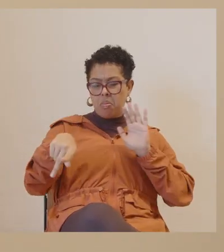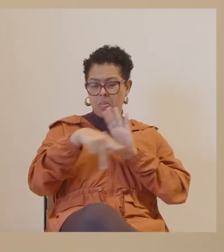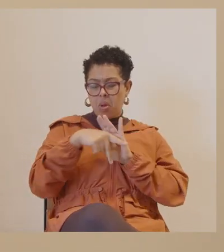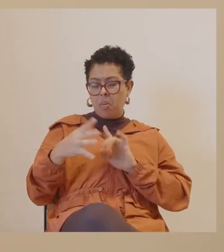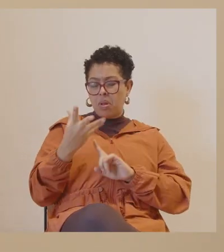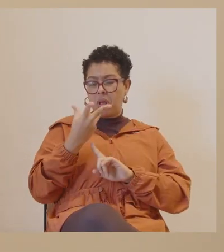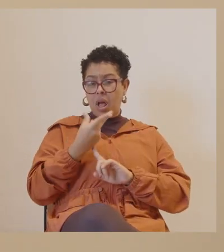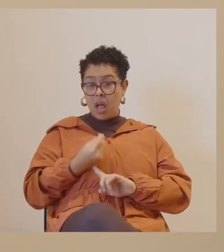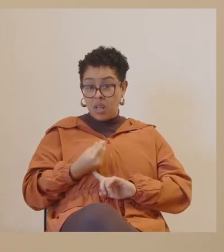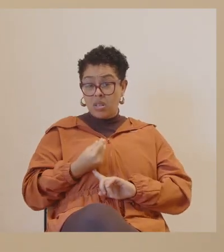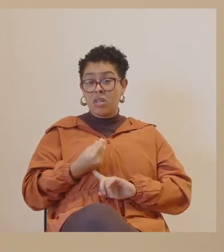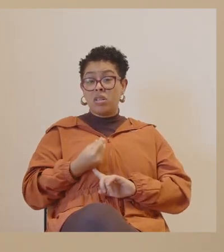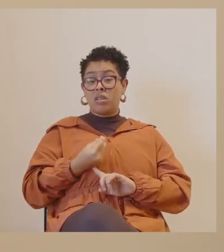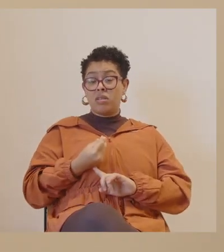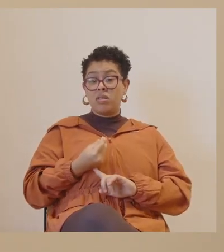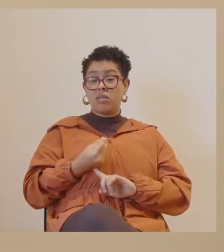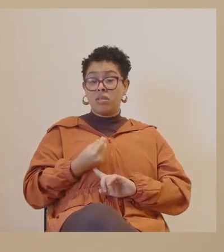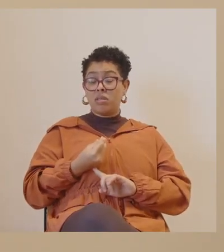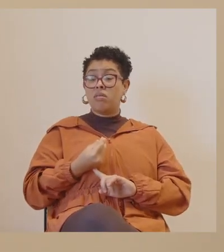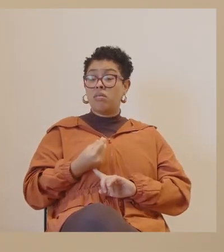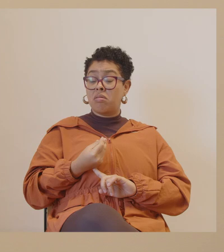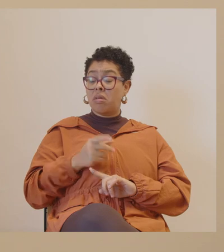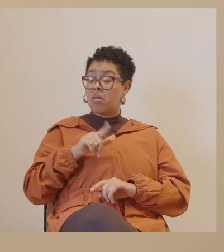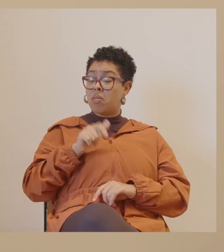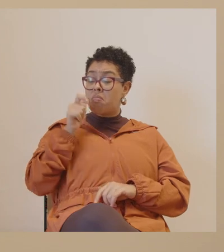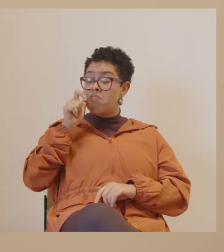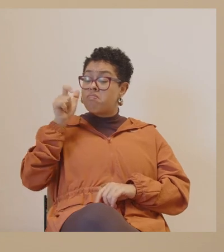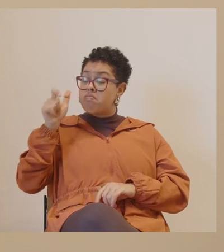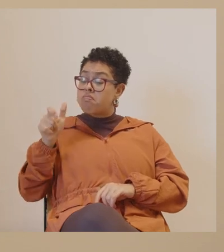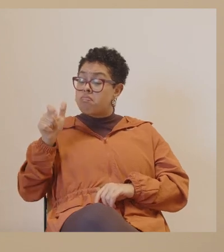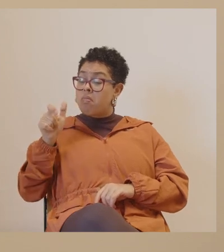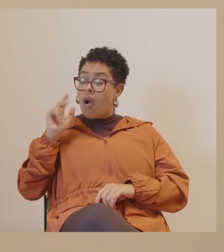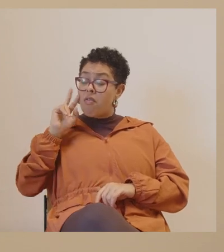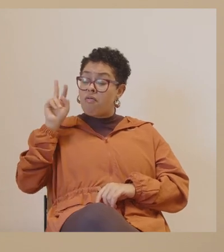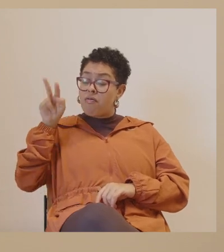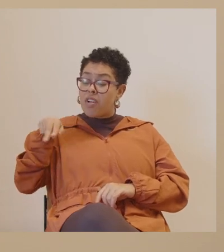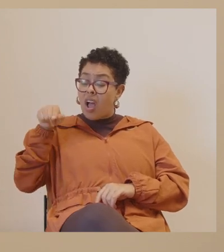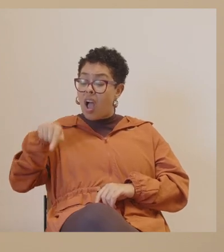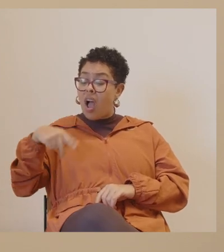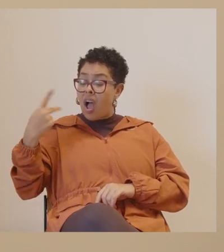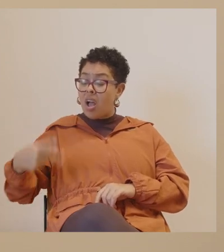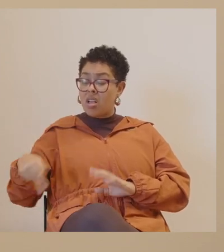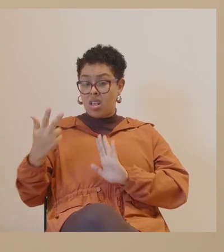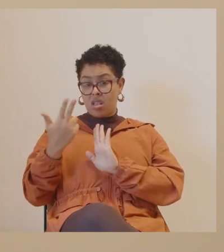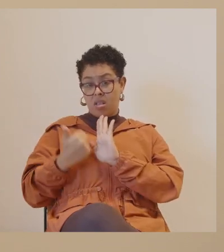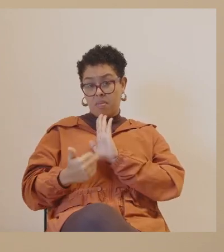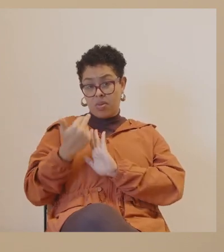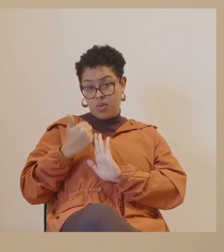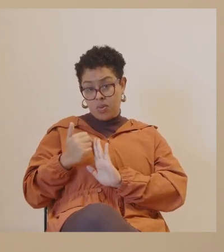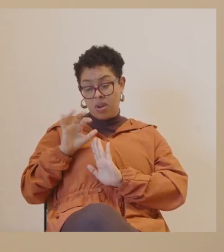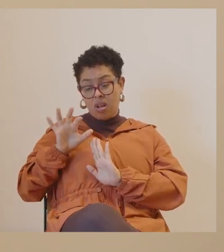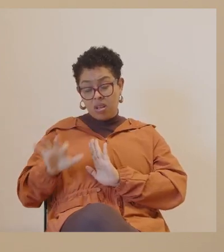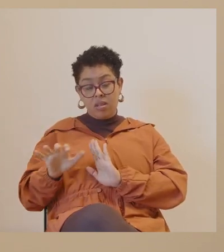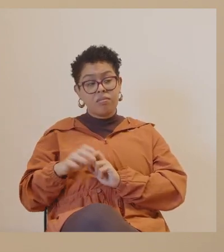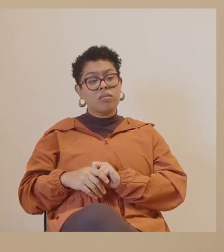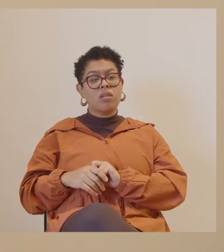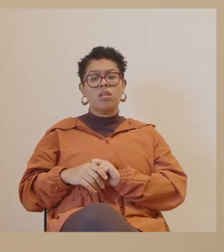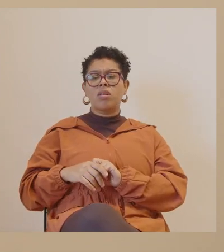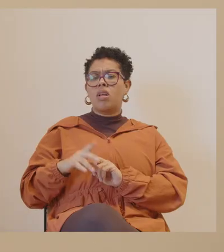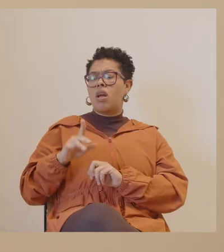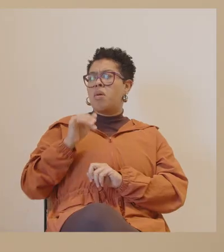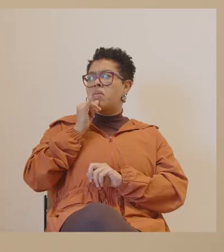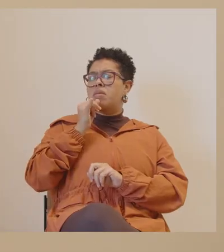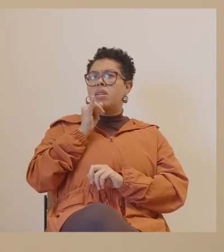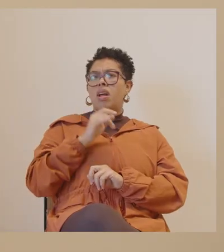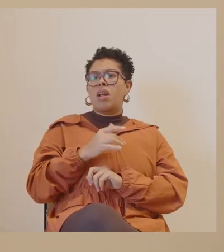de sã consciência no Atlântico Norte que viesse ver essas pinturas aqui, né? Então, elas eram